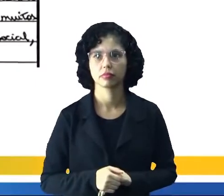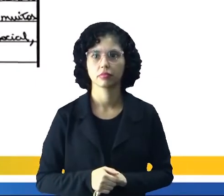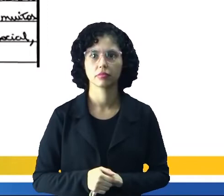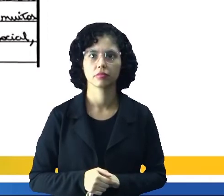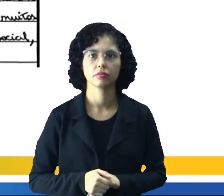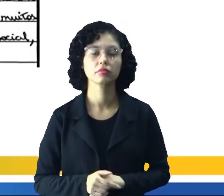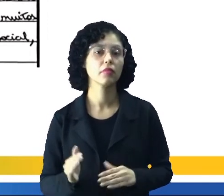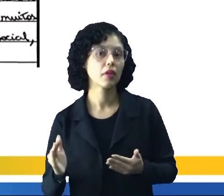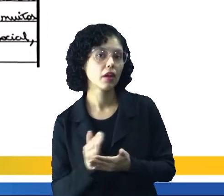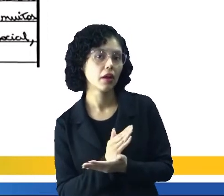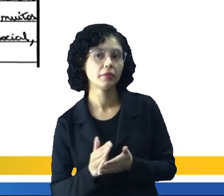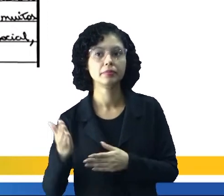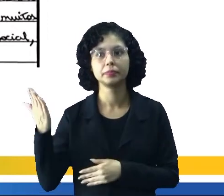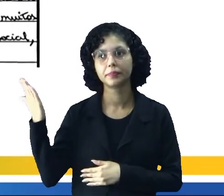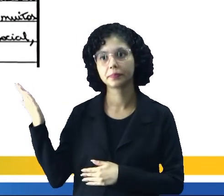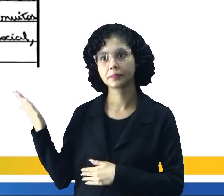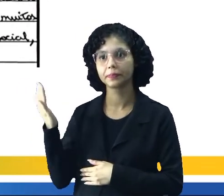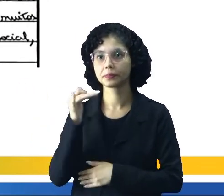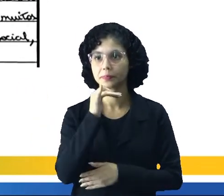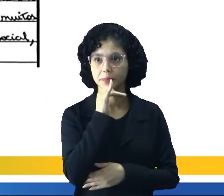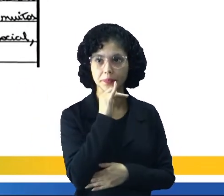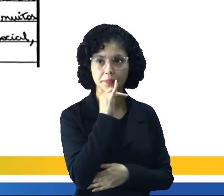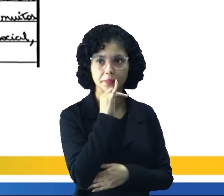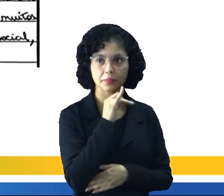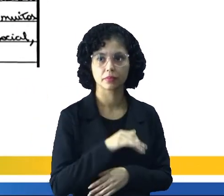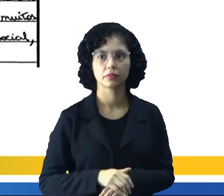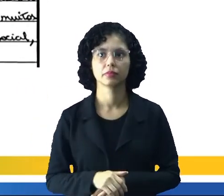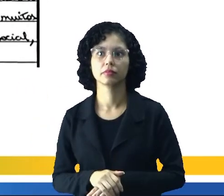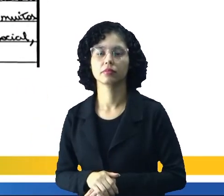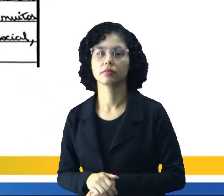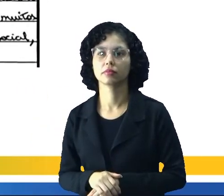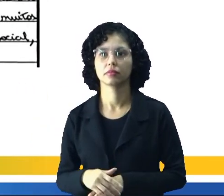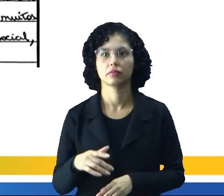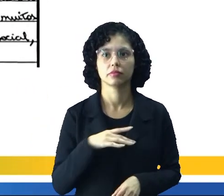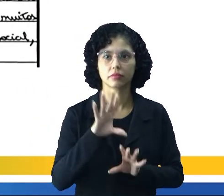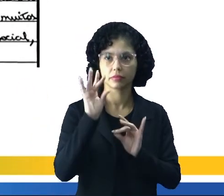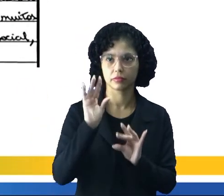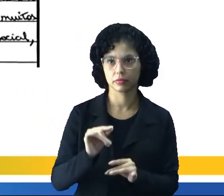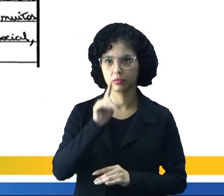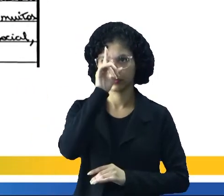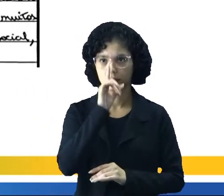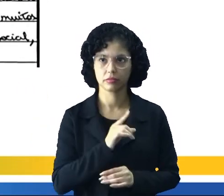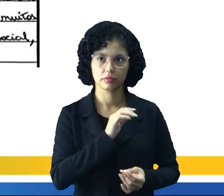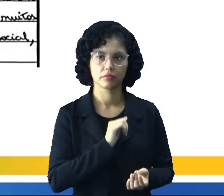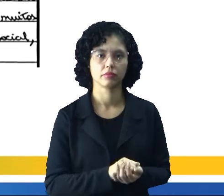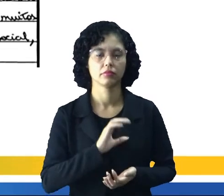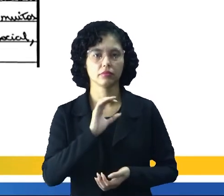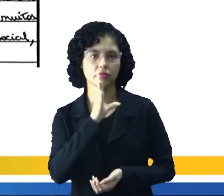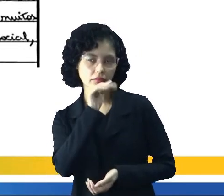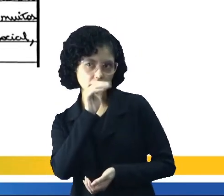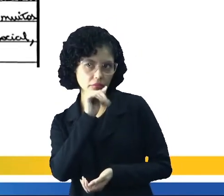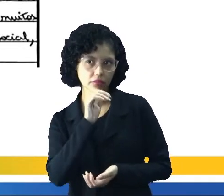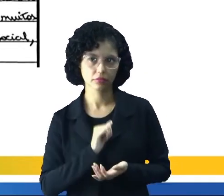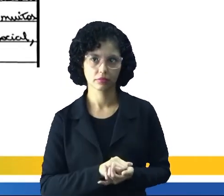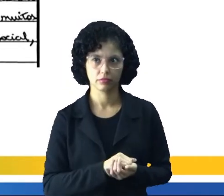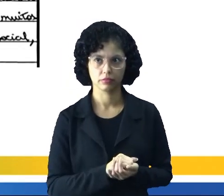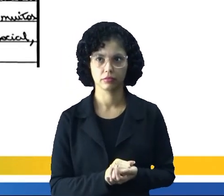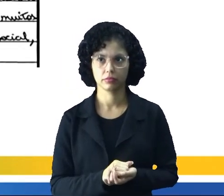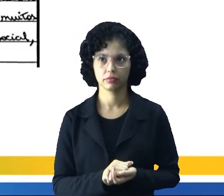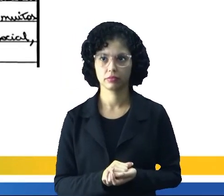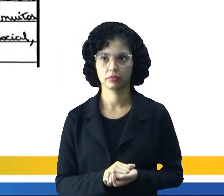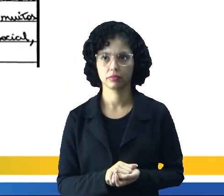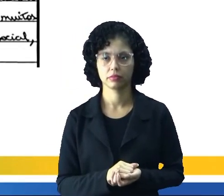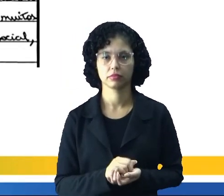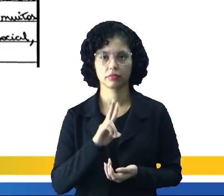nós temos alguns modelos, ó, uns exemplos para você observar. Esses que estão pintadinhos são operadores, né, são elementos coesivos